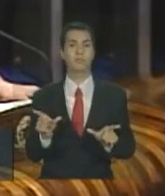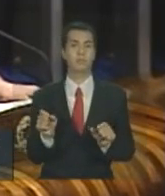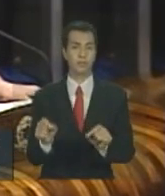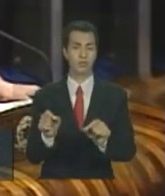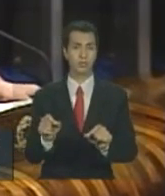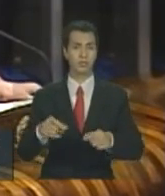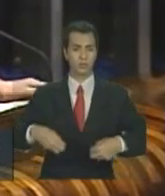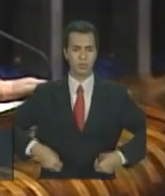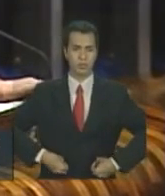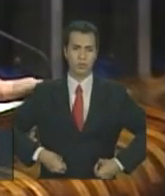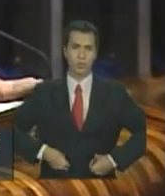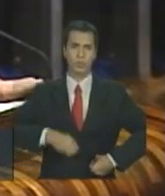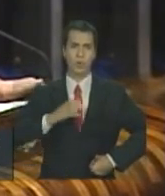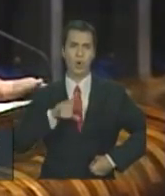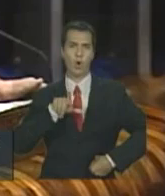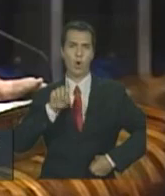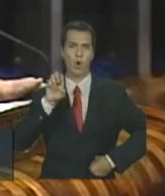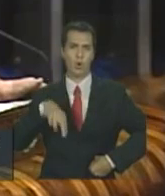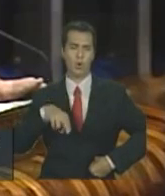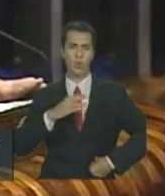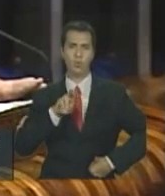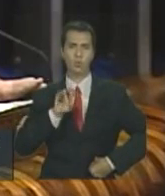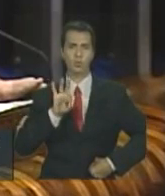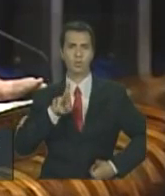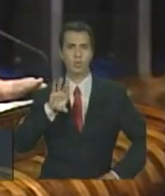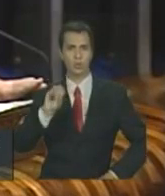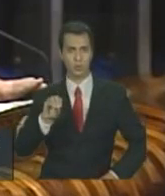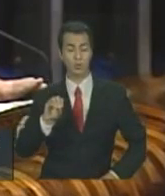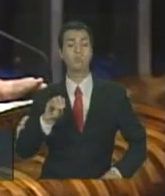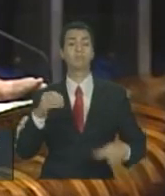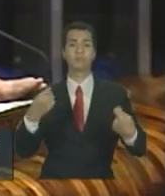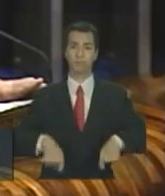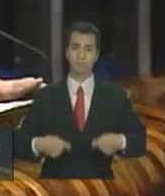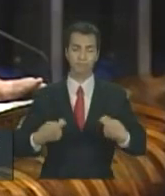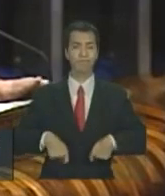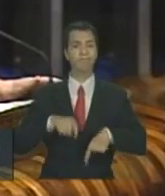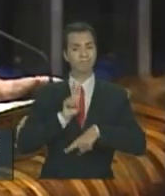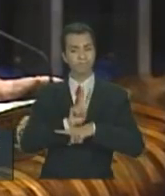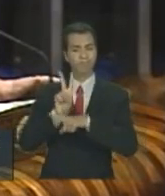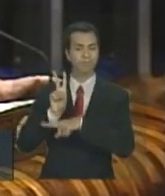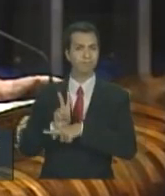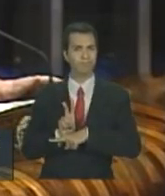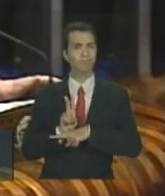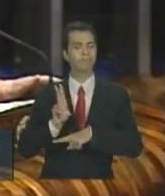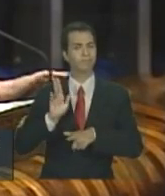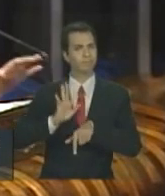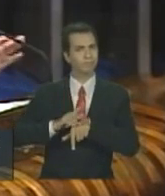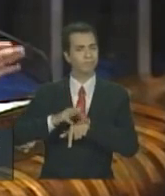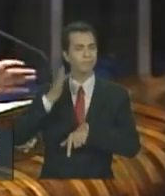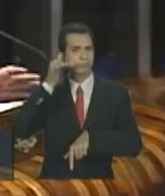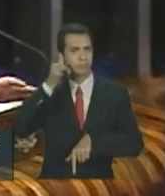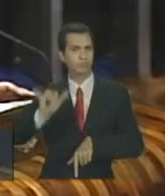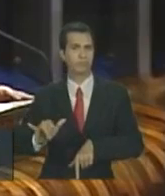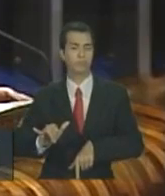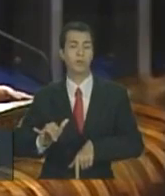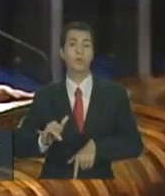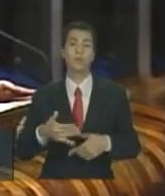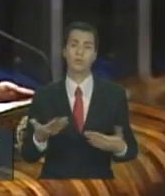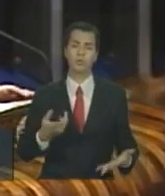E, em consonância com a nossa convicção de que uma sociedade civilizada não pode assistir